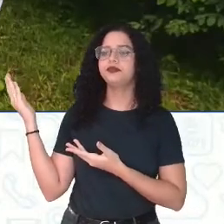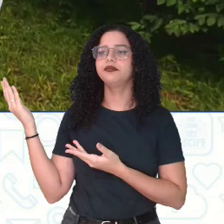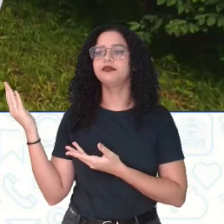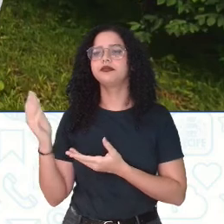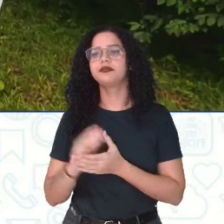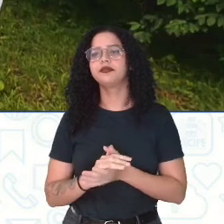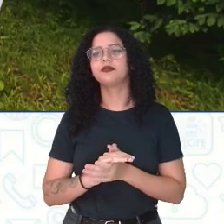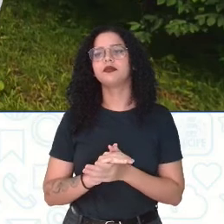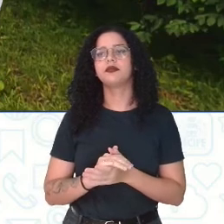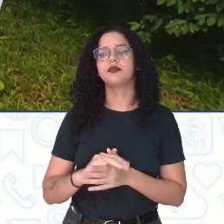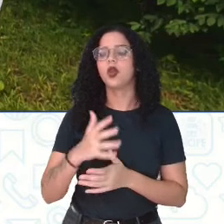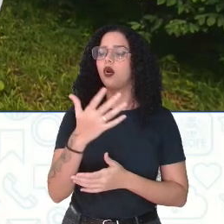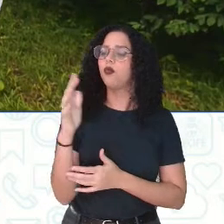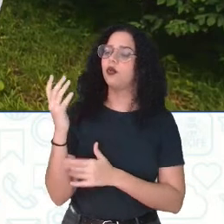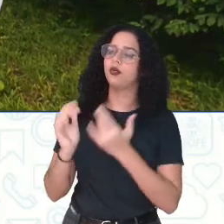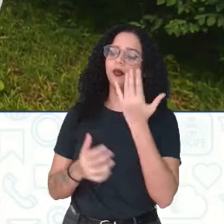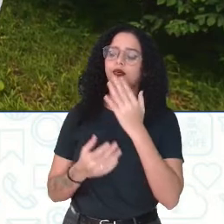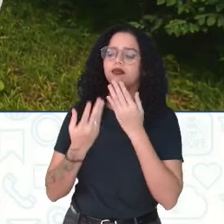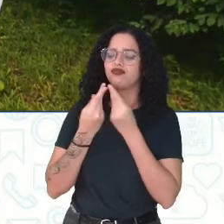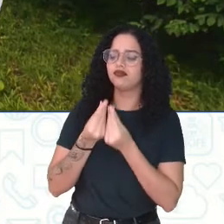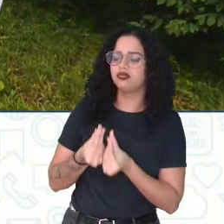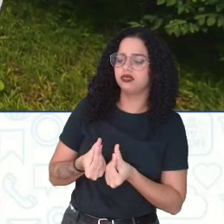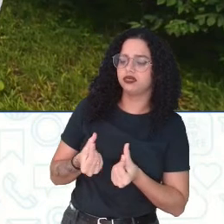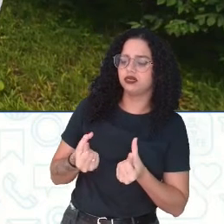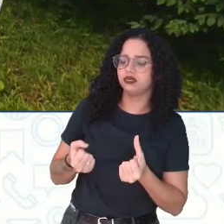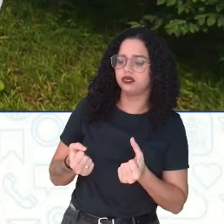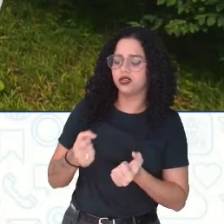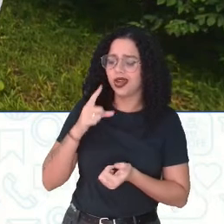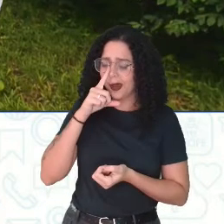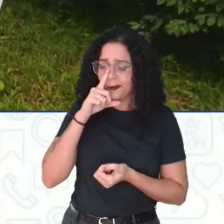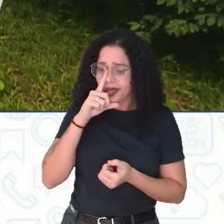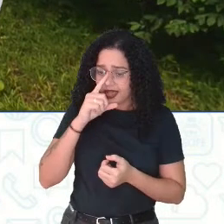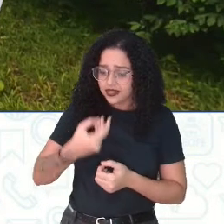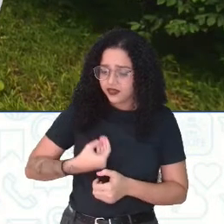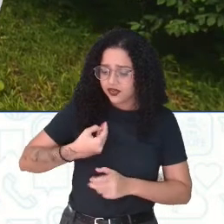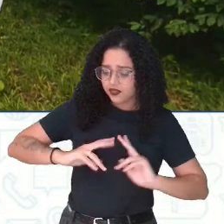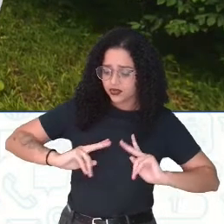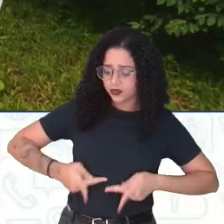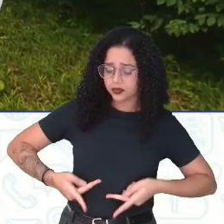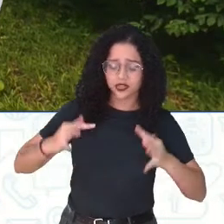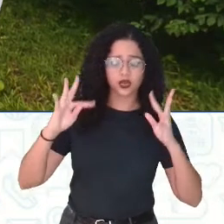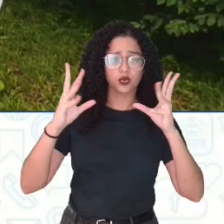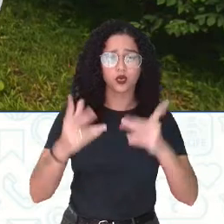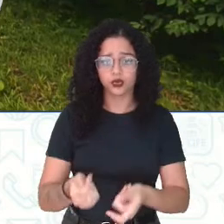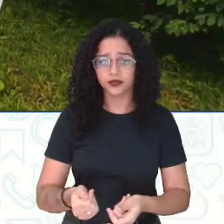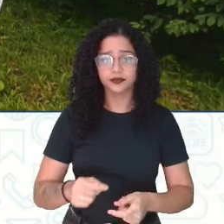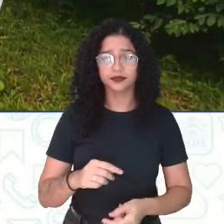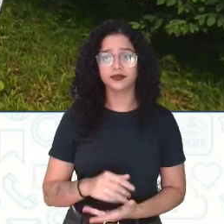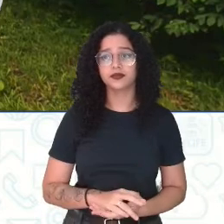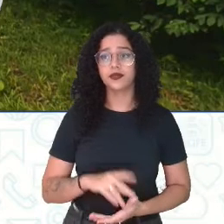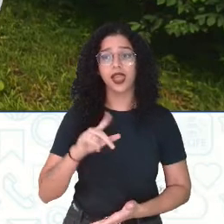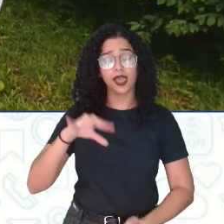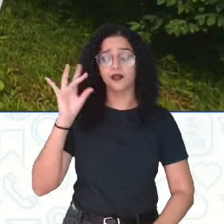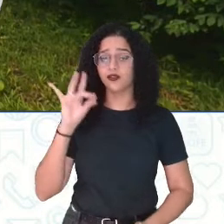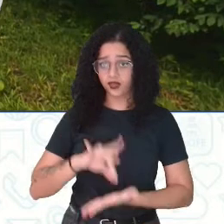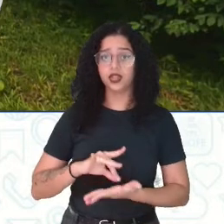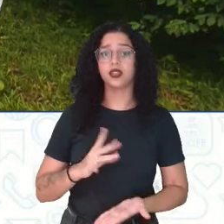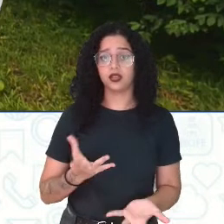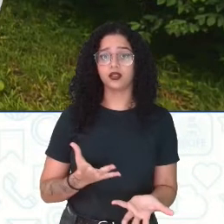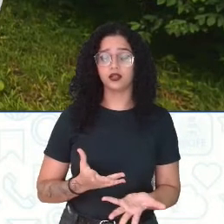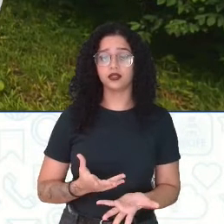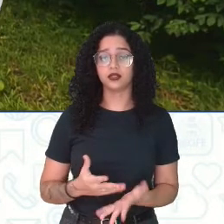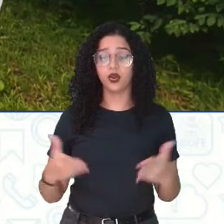a degradação do meio ambiente ameaça a sobrevivência humana como um todo. Isso é uma afirmação, não